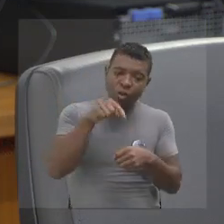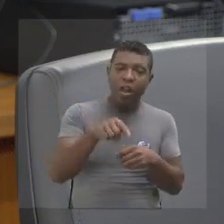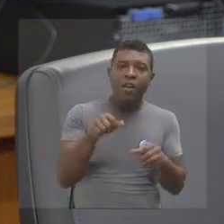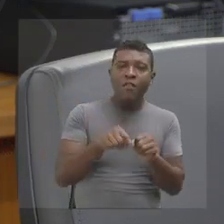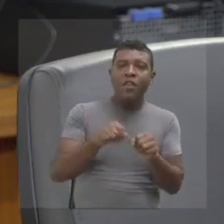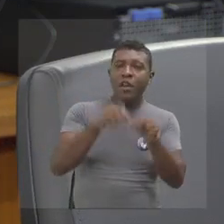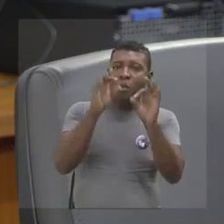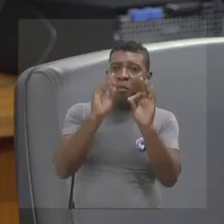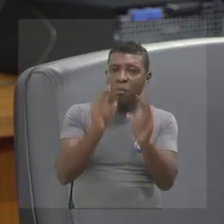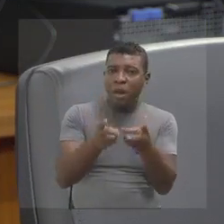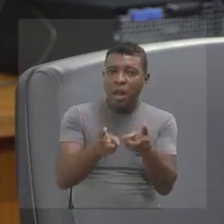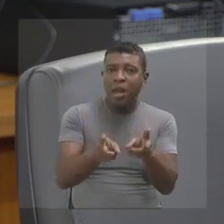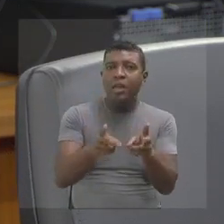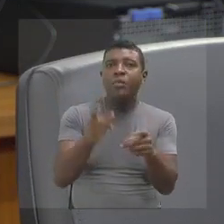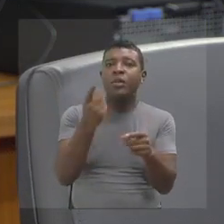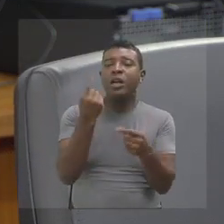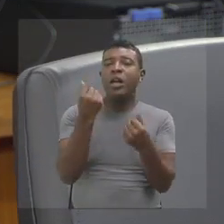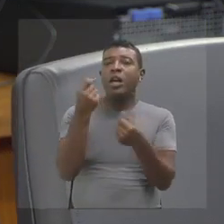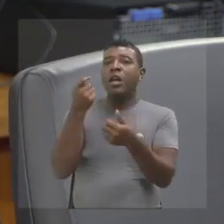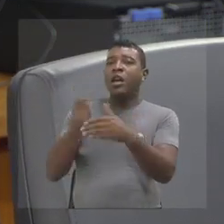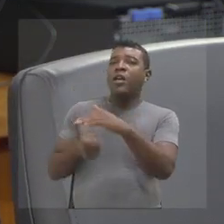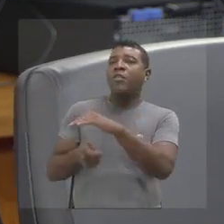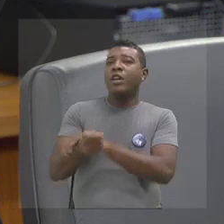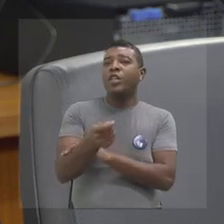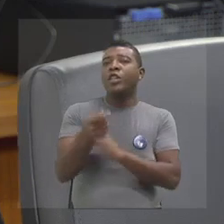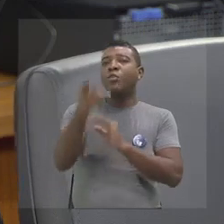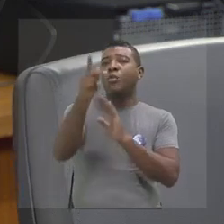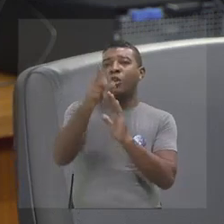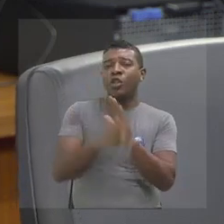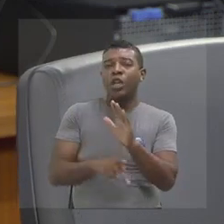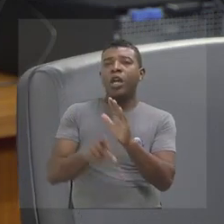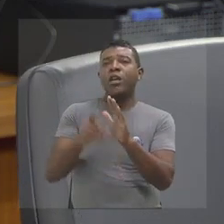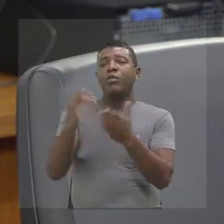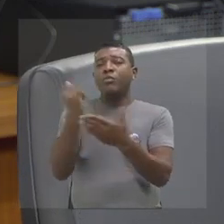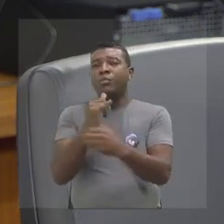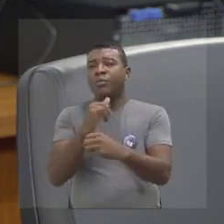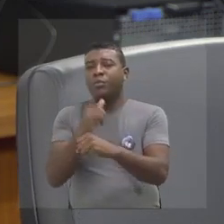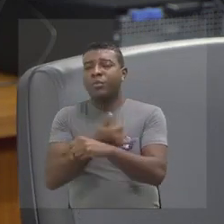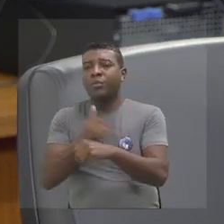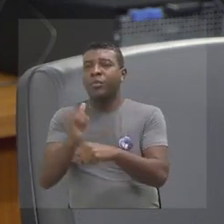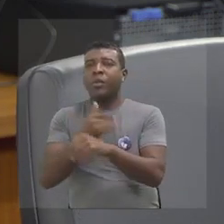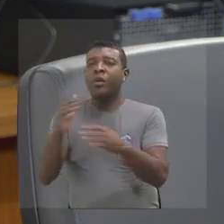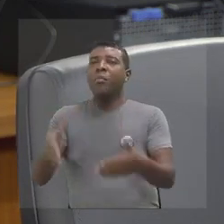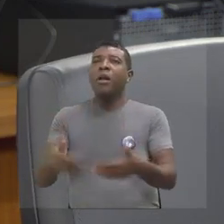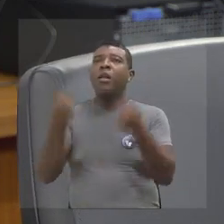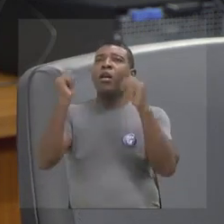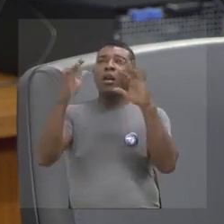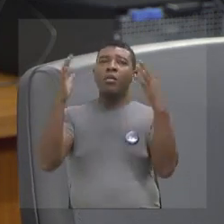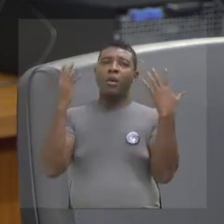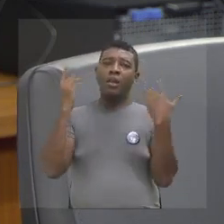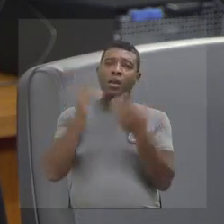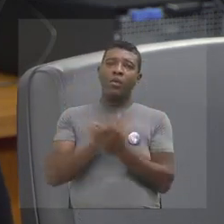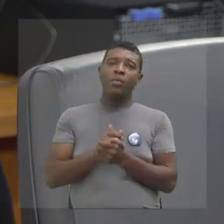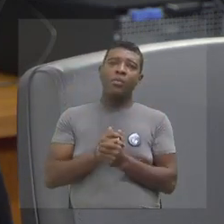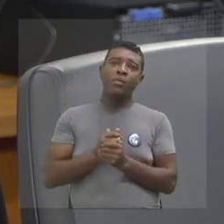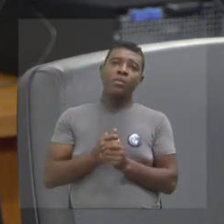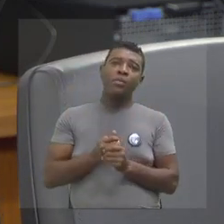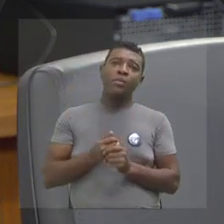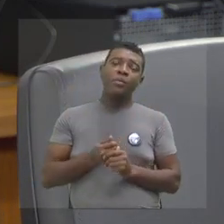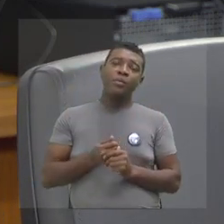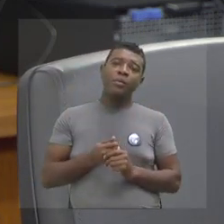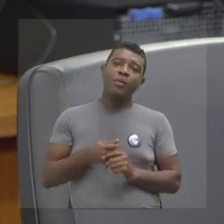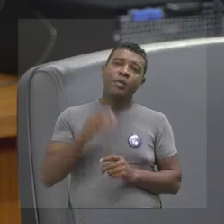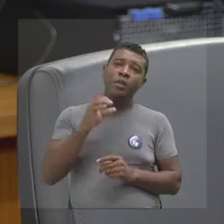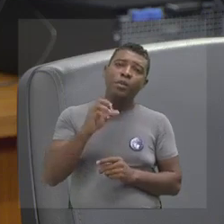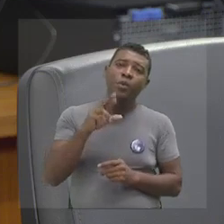é exatamente investir em projetos e programas que Garanta melhoria da qualidade ambiental no território e aí eu já vou para o gurutuba eh